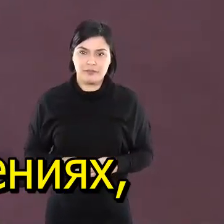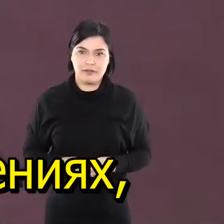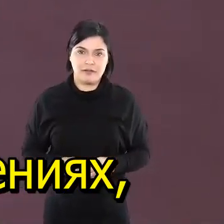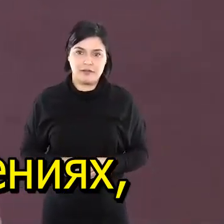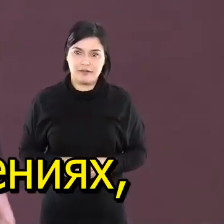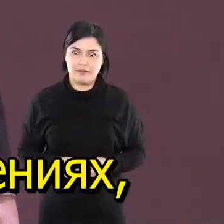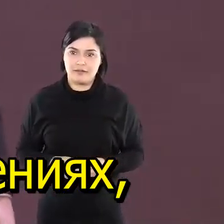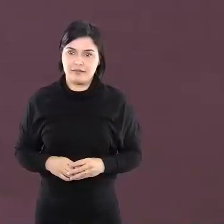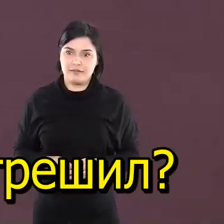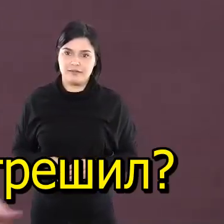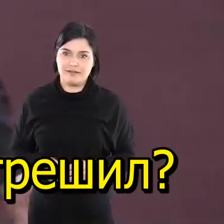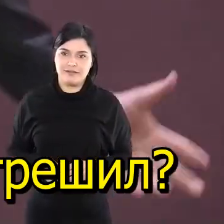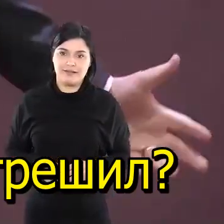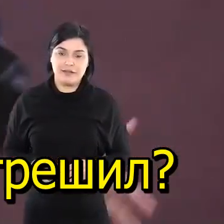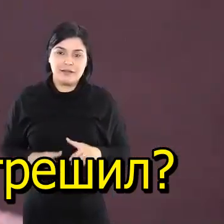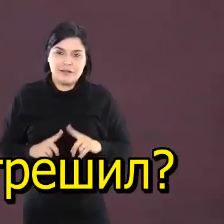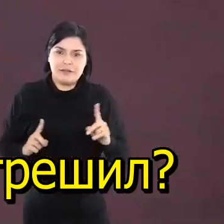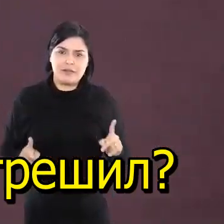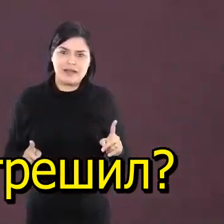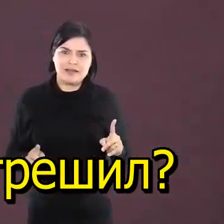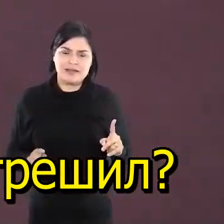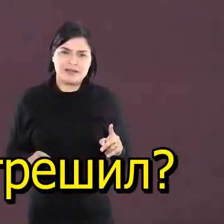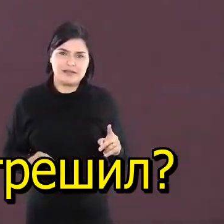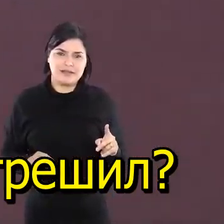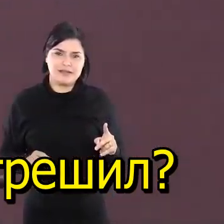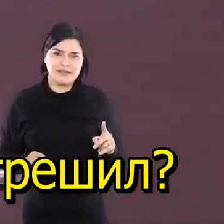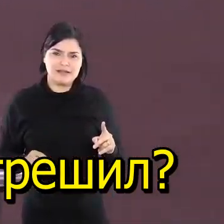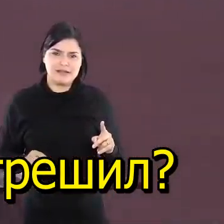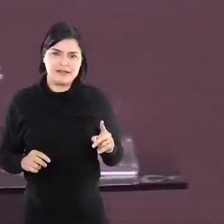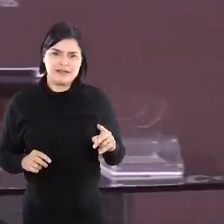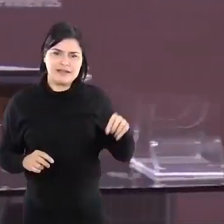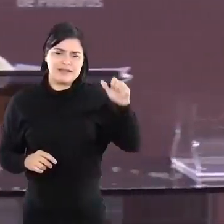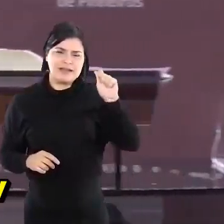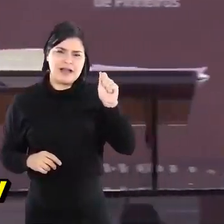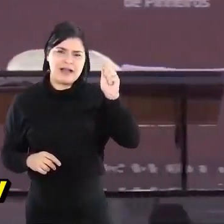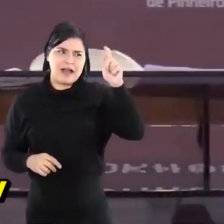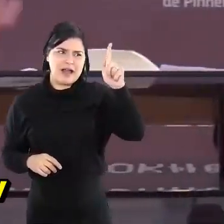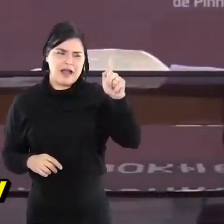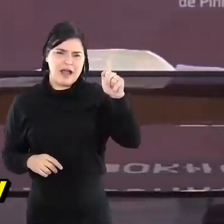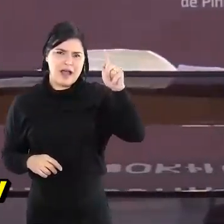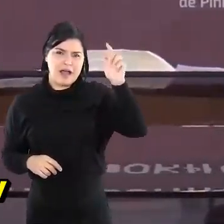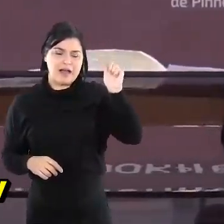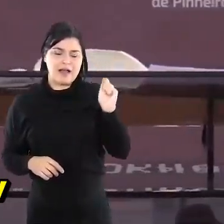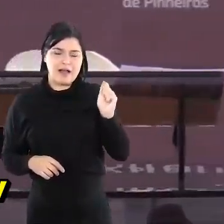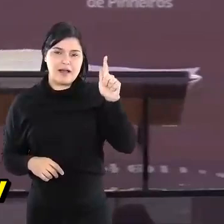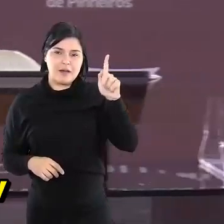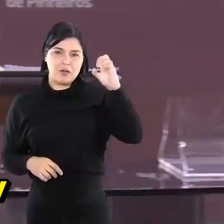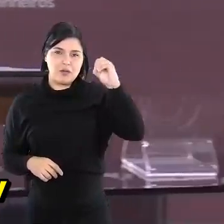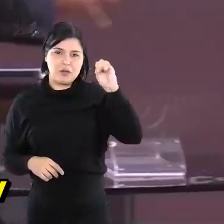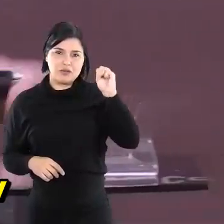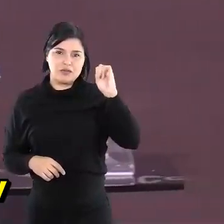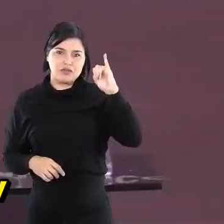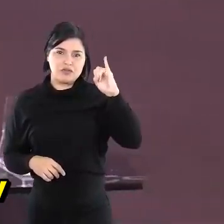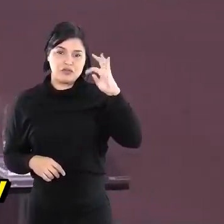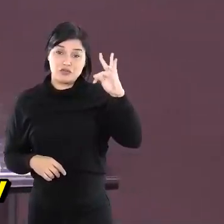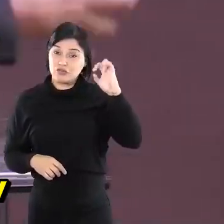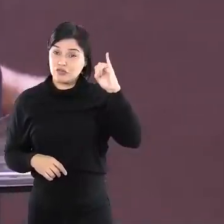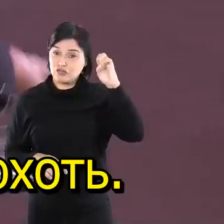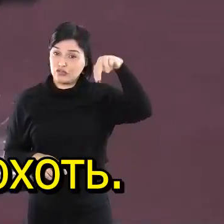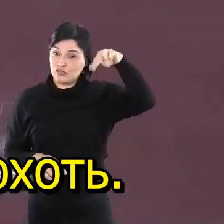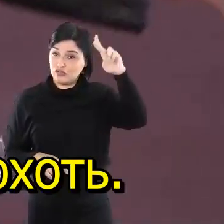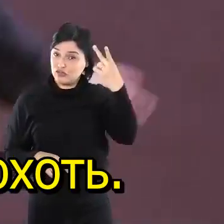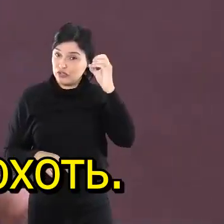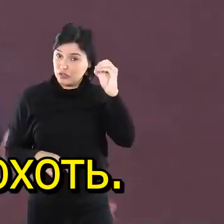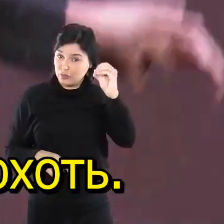nas suas confissões, ele diz: mas onde estava Deus quando eu estava pecando? Onde estava Deus quando eu aprontava com aquelas mulheres,